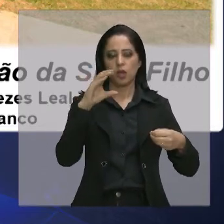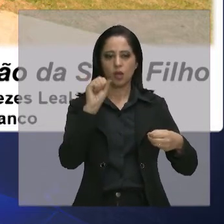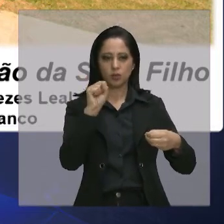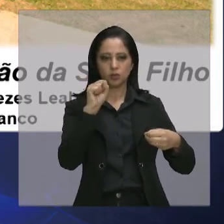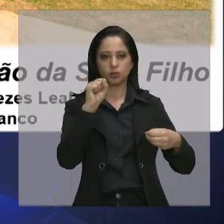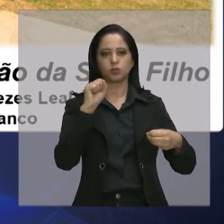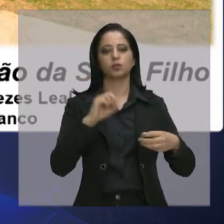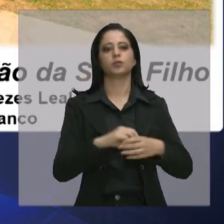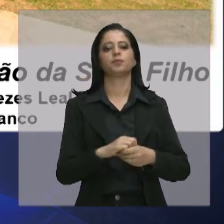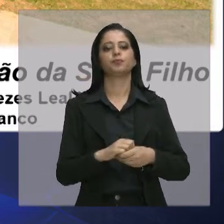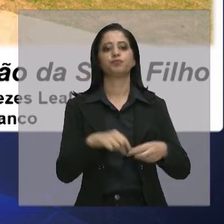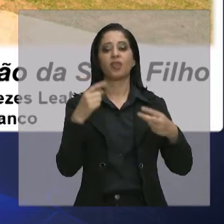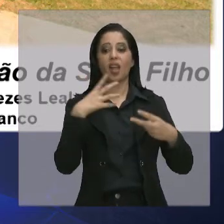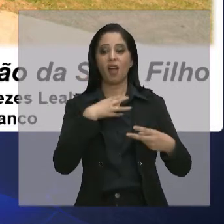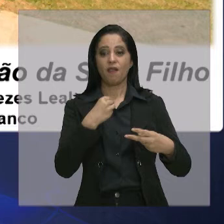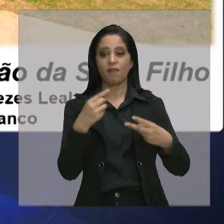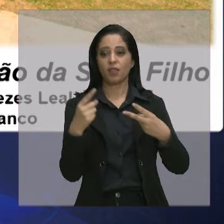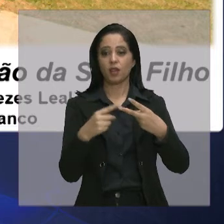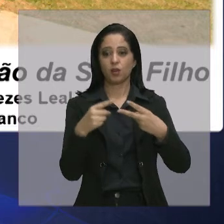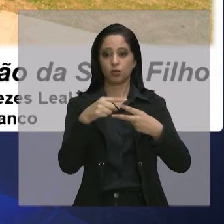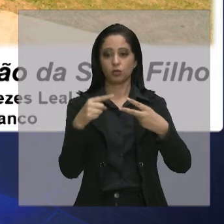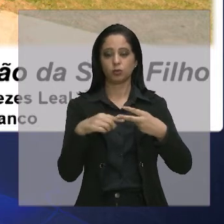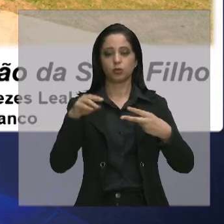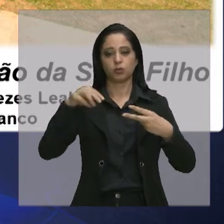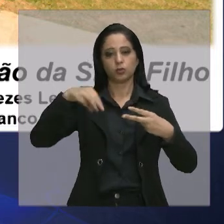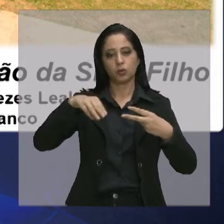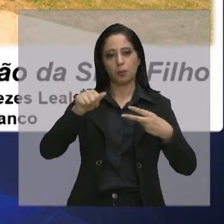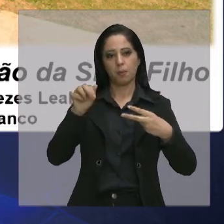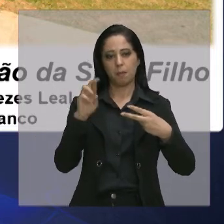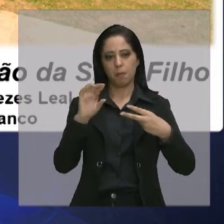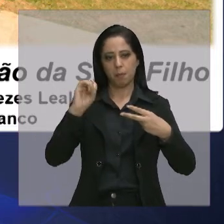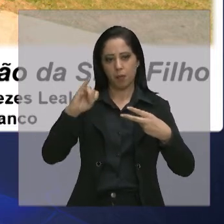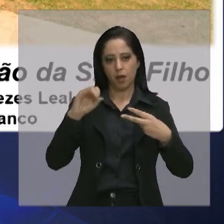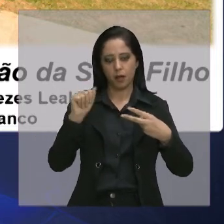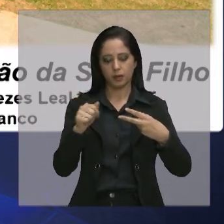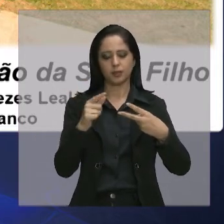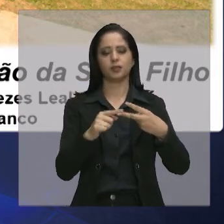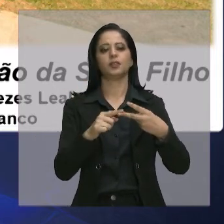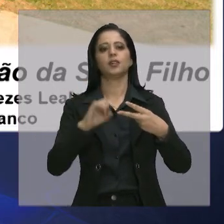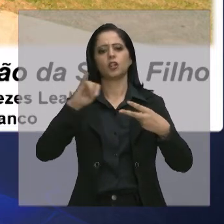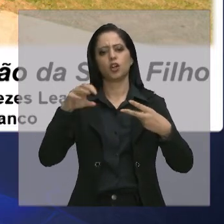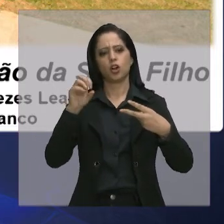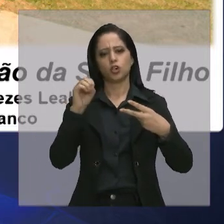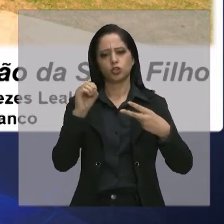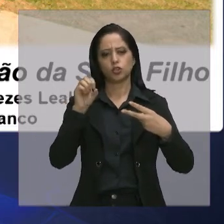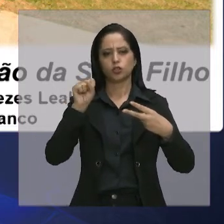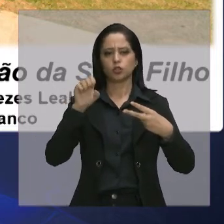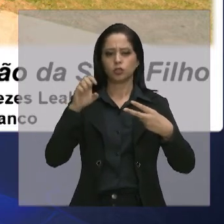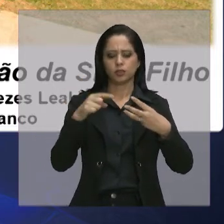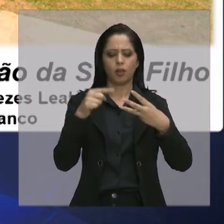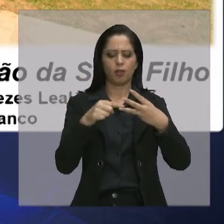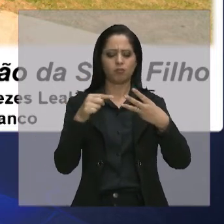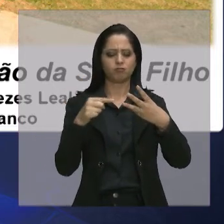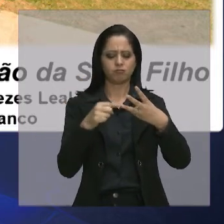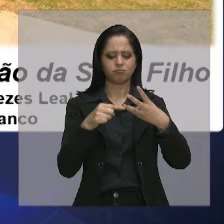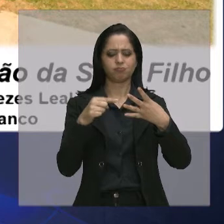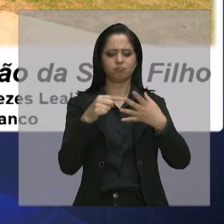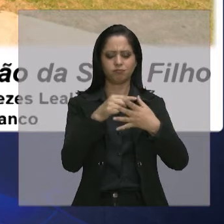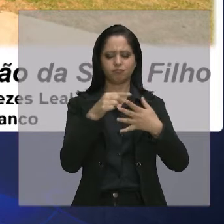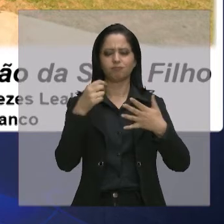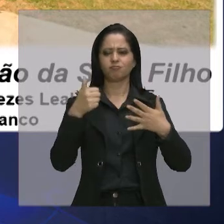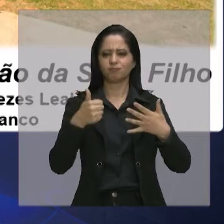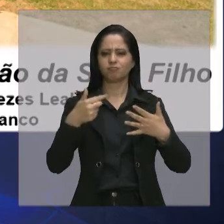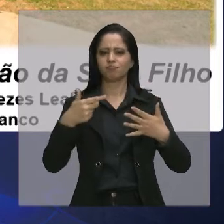eles Maria das Graças, Antônio Carlos, João Carlos, José Haroldo, Lídia, Leni, Maria de Fátima, Ângela